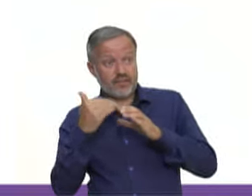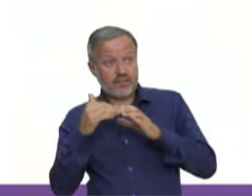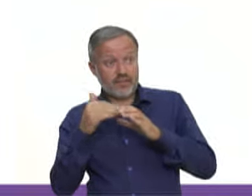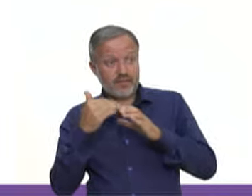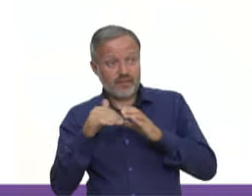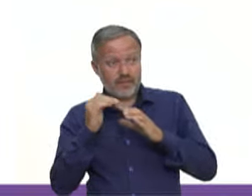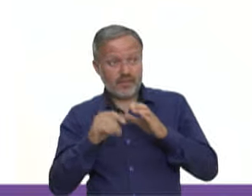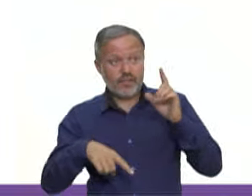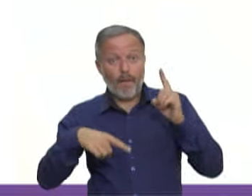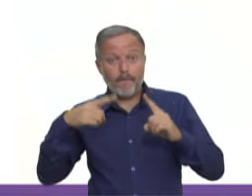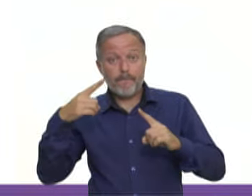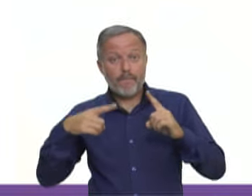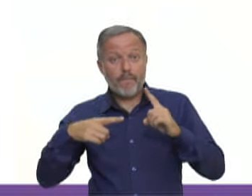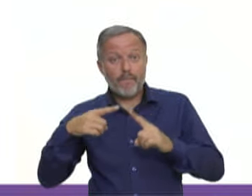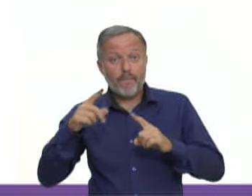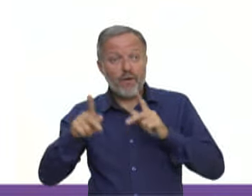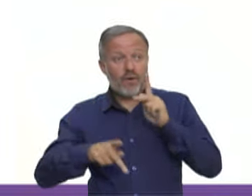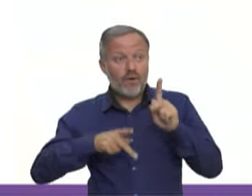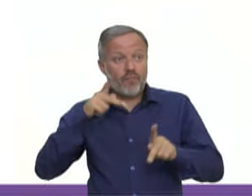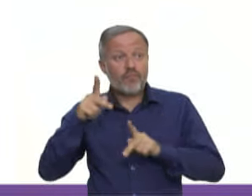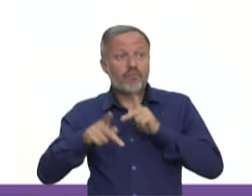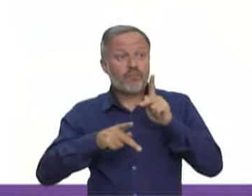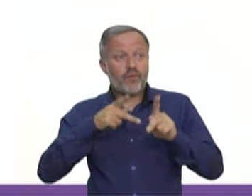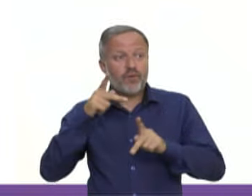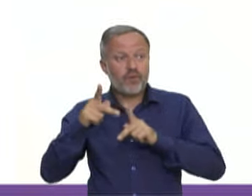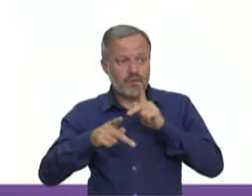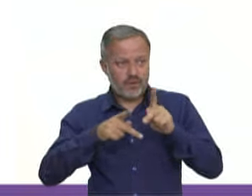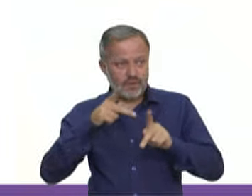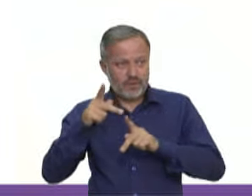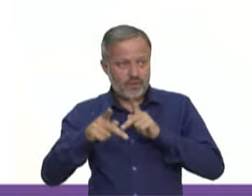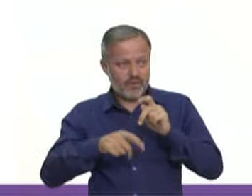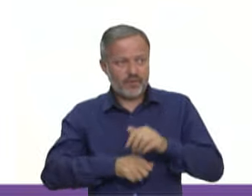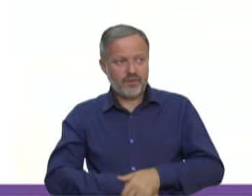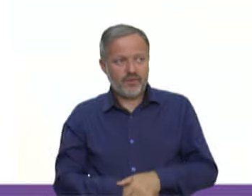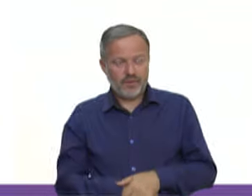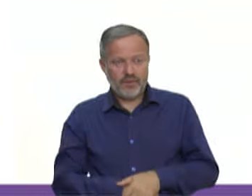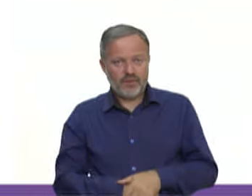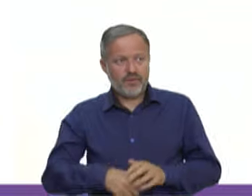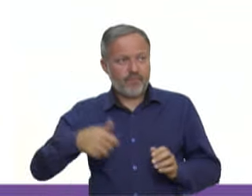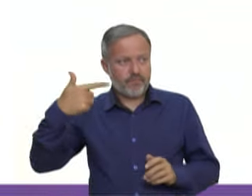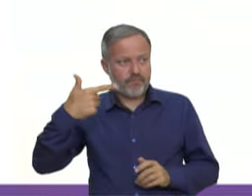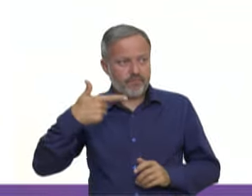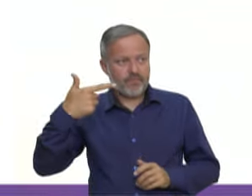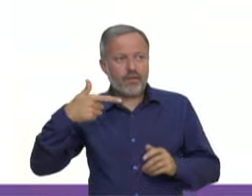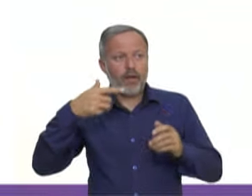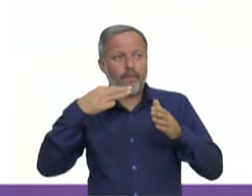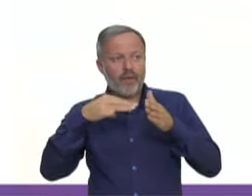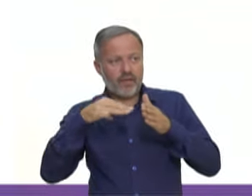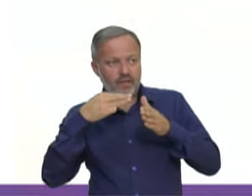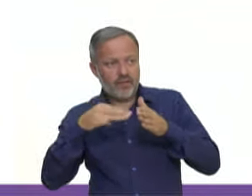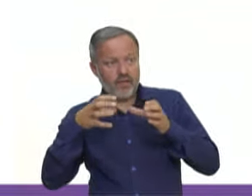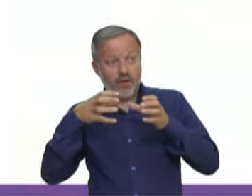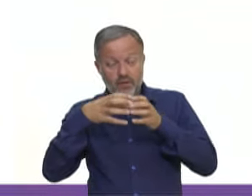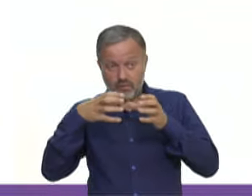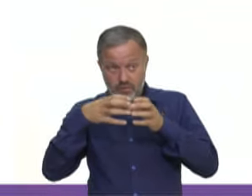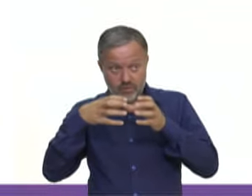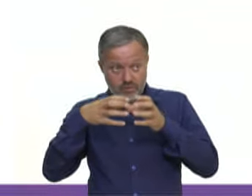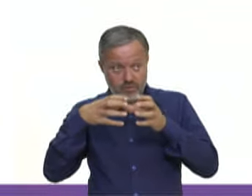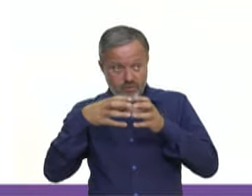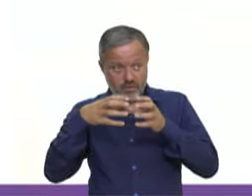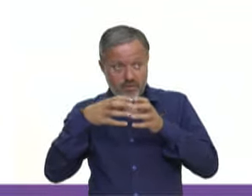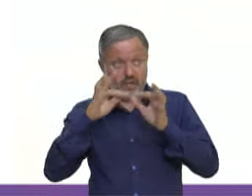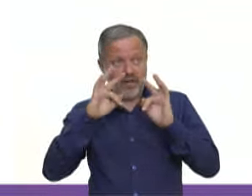situação formal ou informal? Mensajes de grupos de parientes utilizam um linguagem formal ou